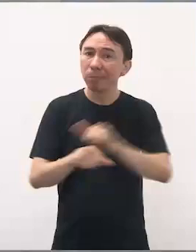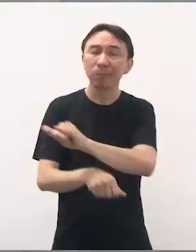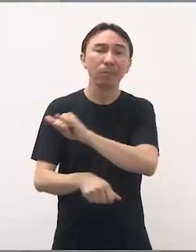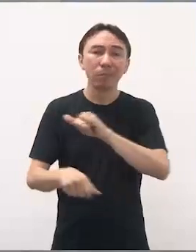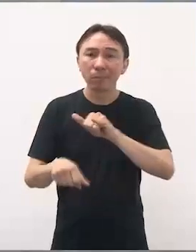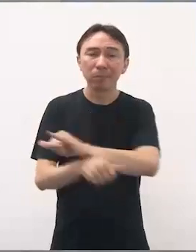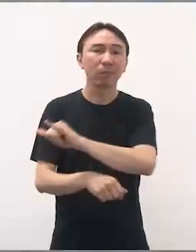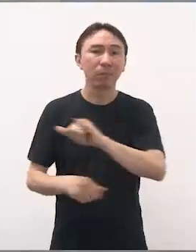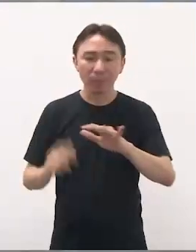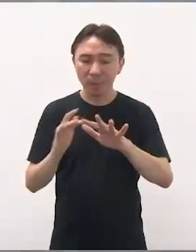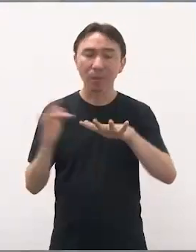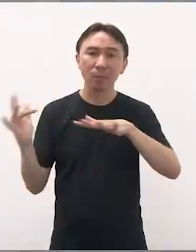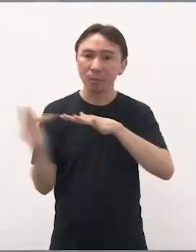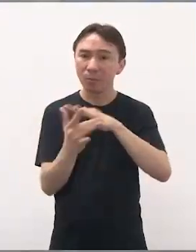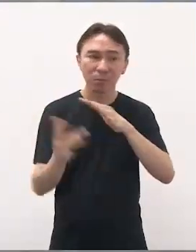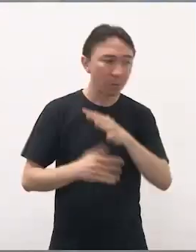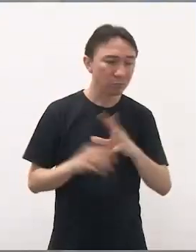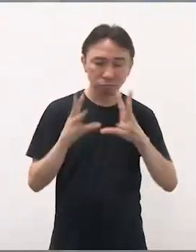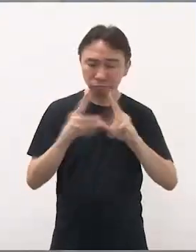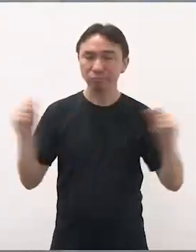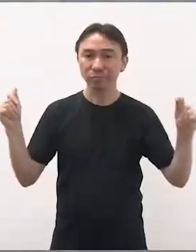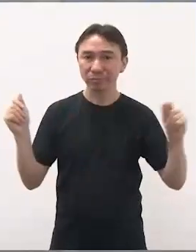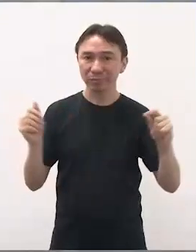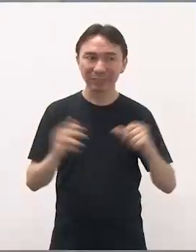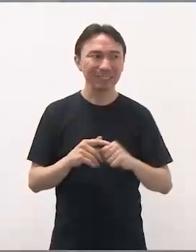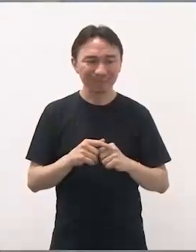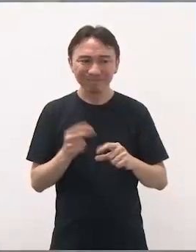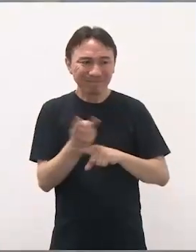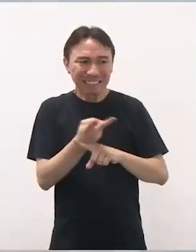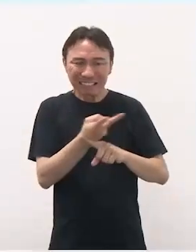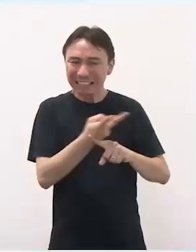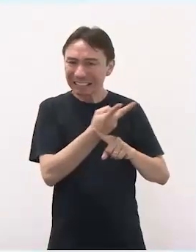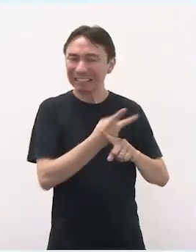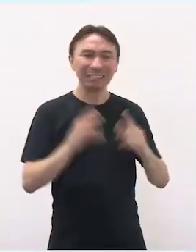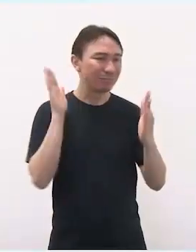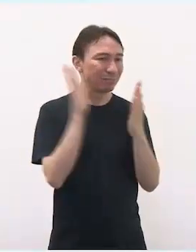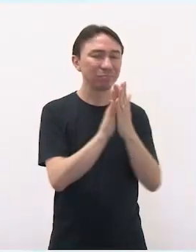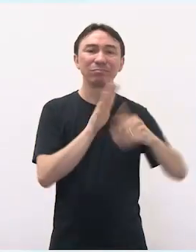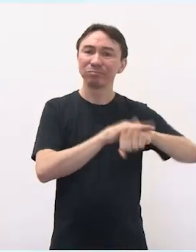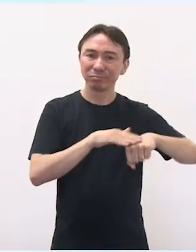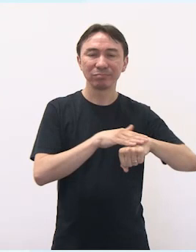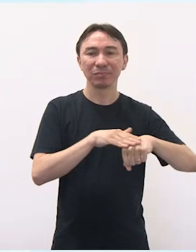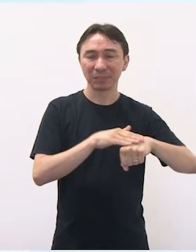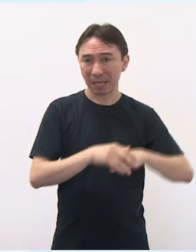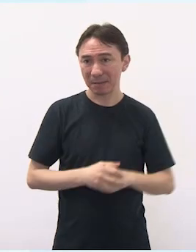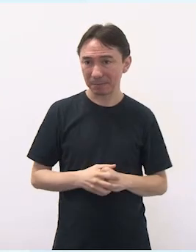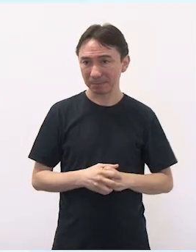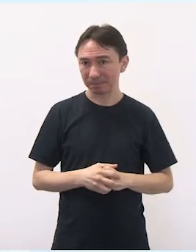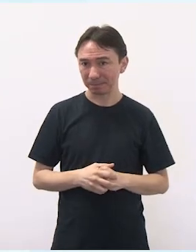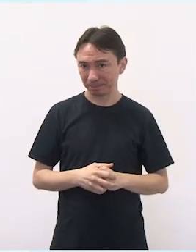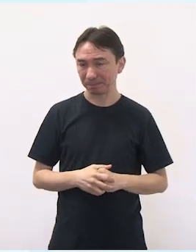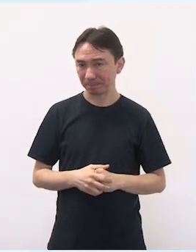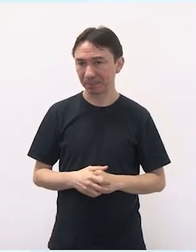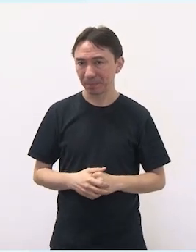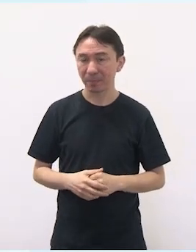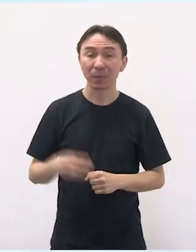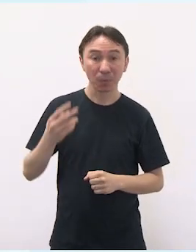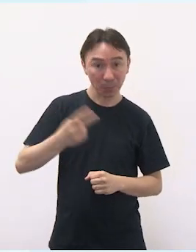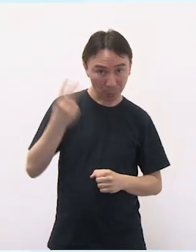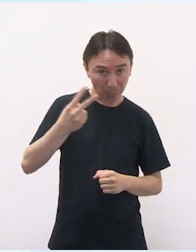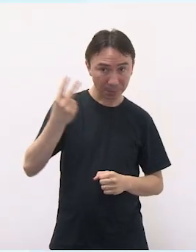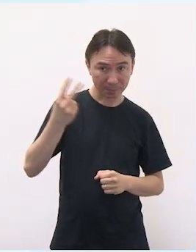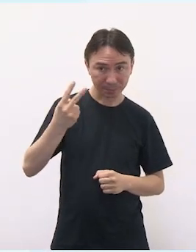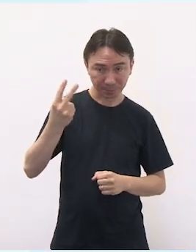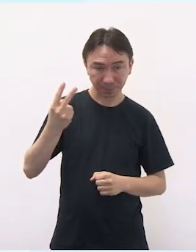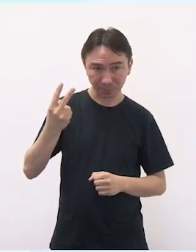sociais. Tá? Então, é essa a primeira ação do bem. Vamos para a próxima, vamos lá, próximo PPT. Ação do bem